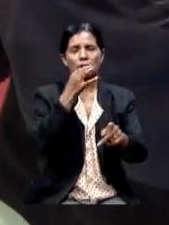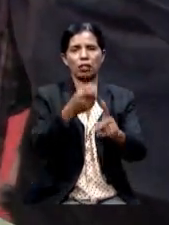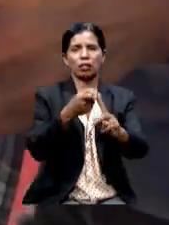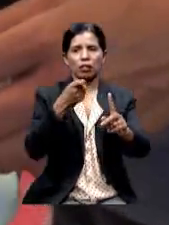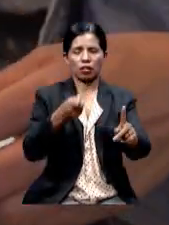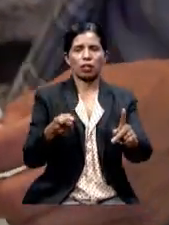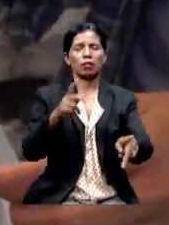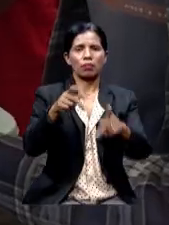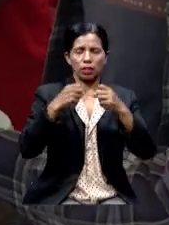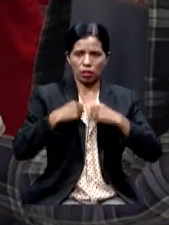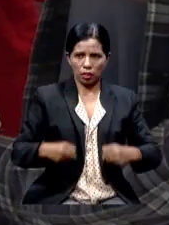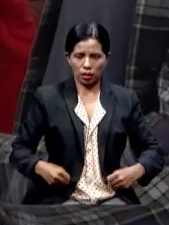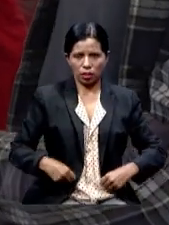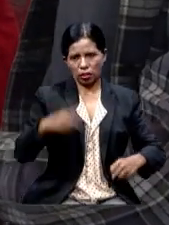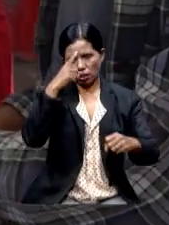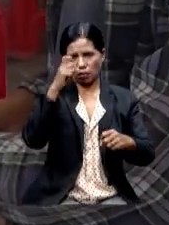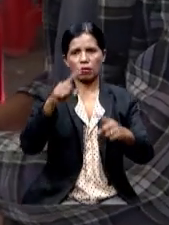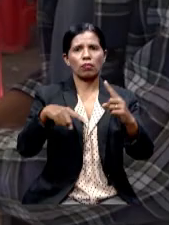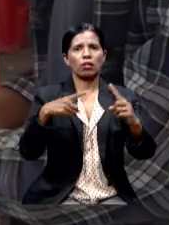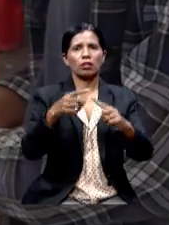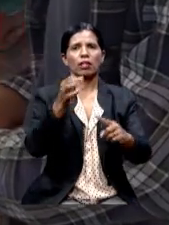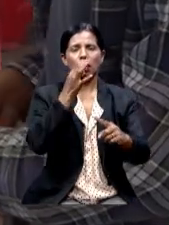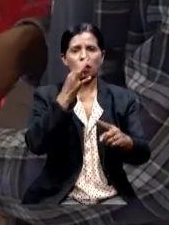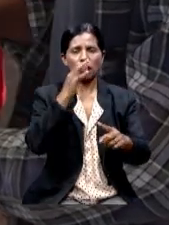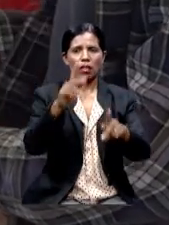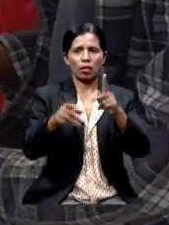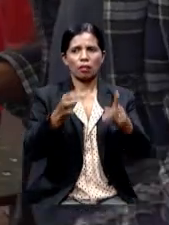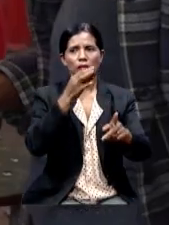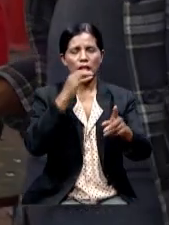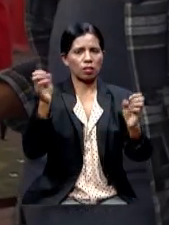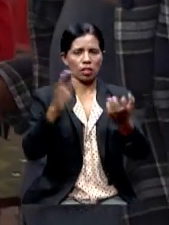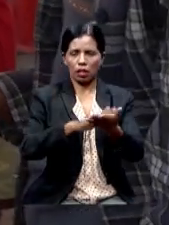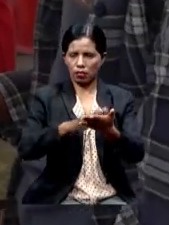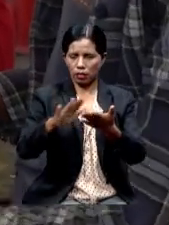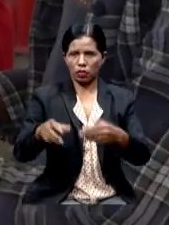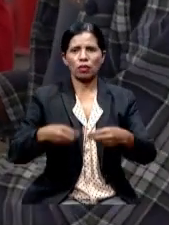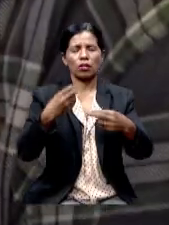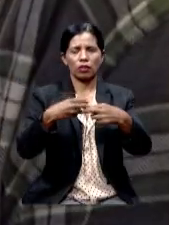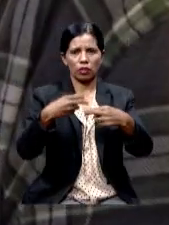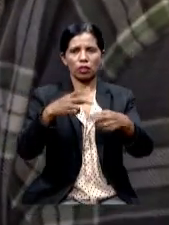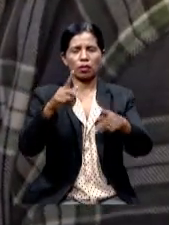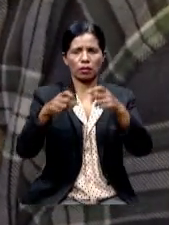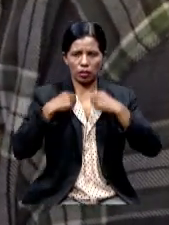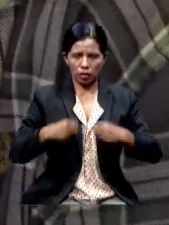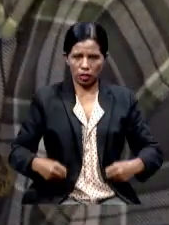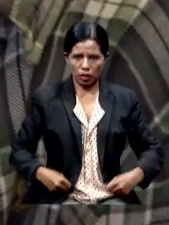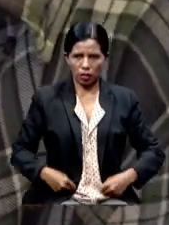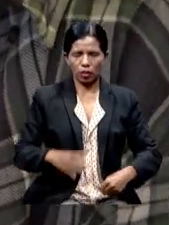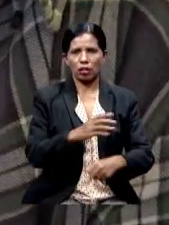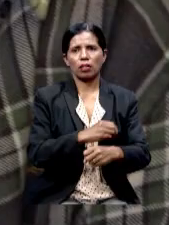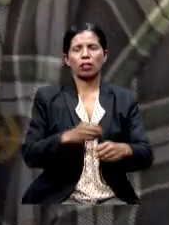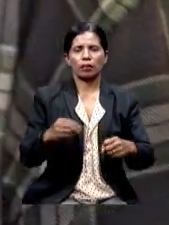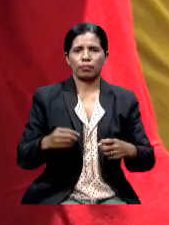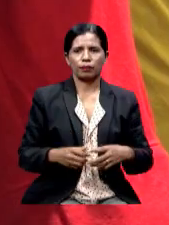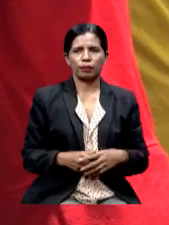diretamente ba ema ni saúde. Tambane o enhira ahan nebe ema consumo laizênico, for risco ba ema ni saúde contém um